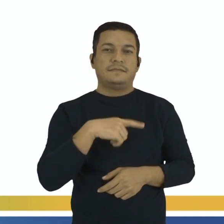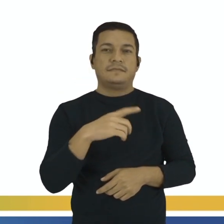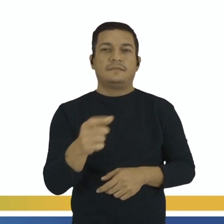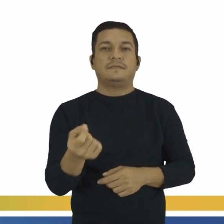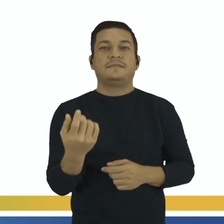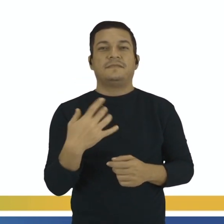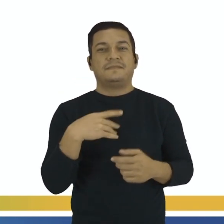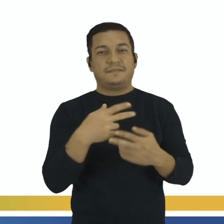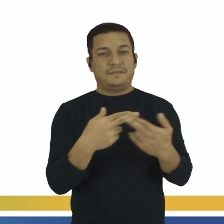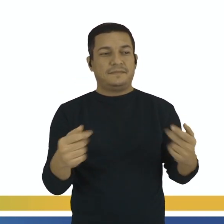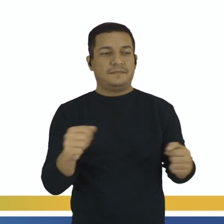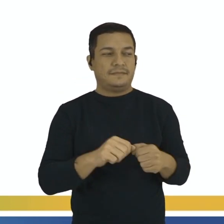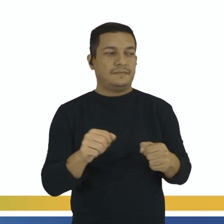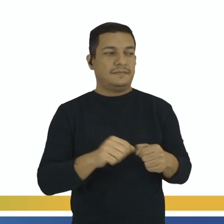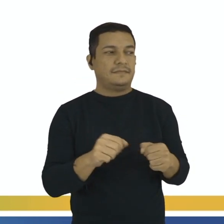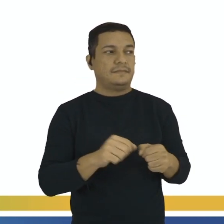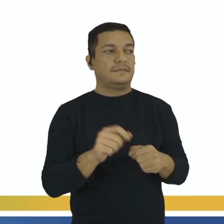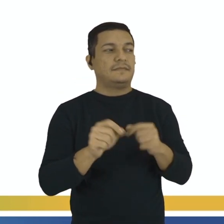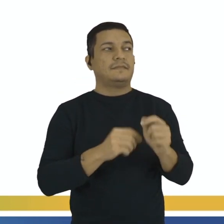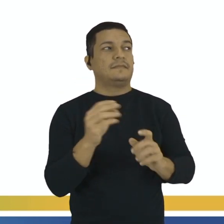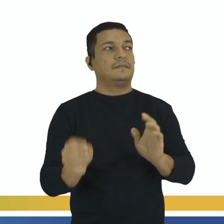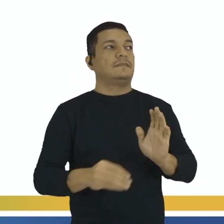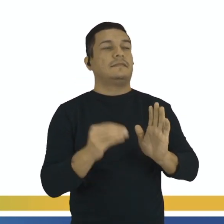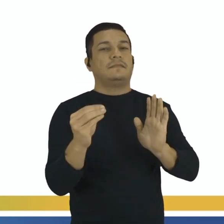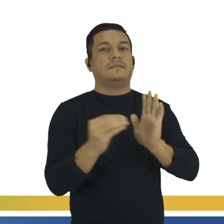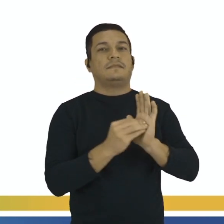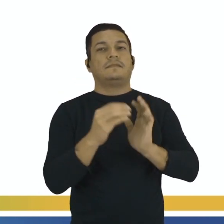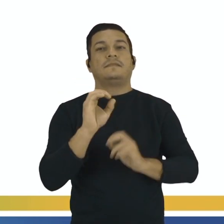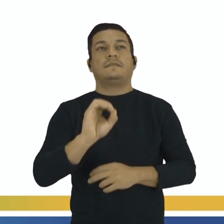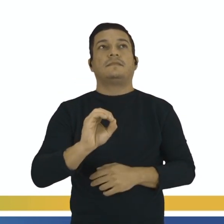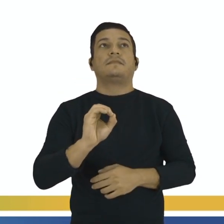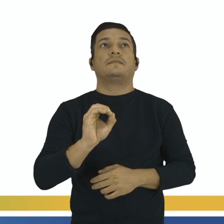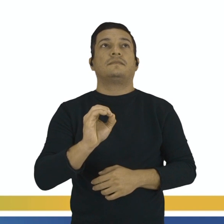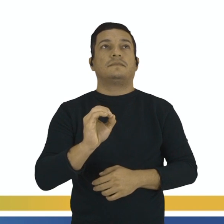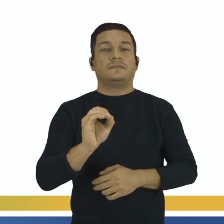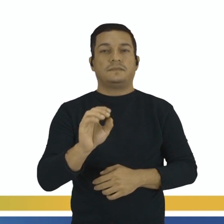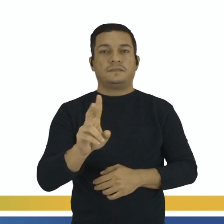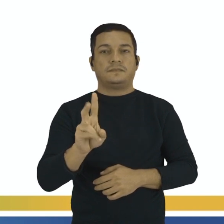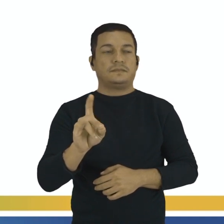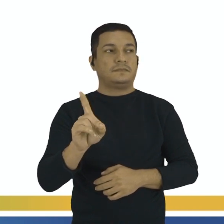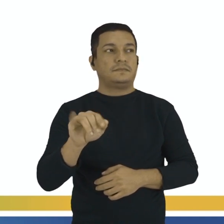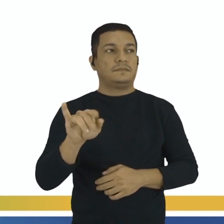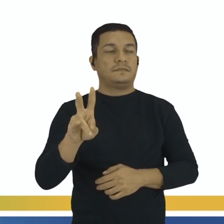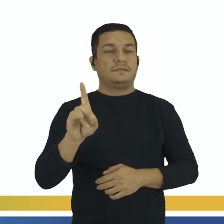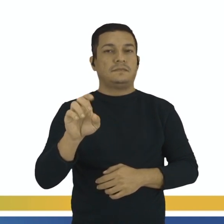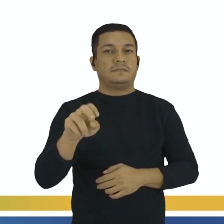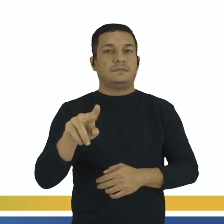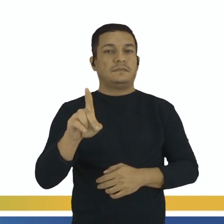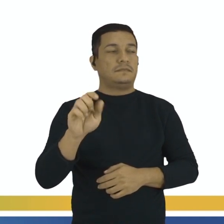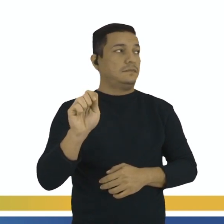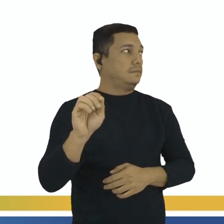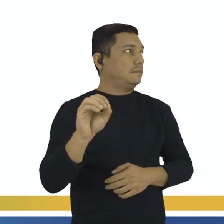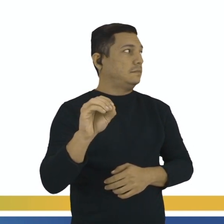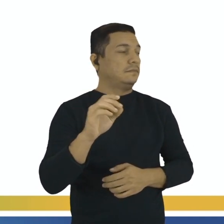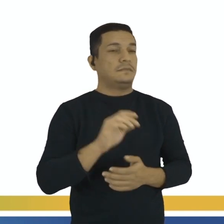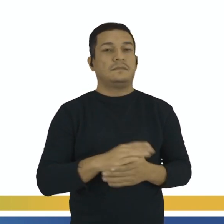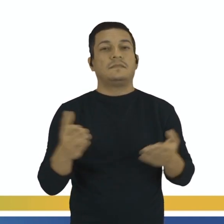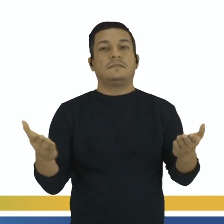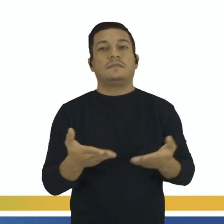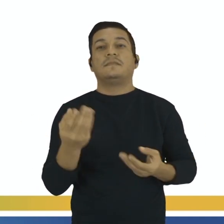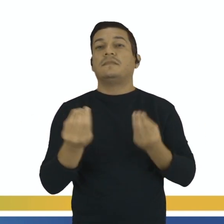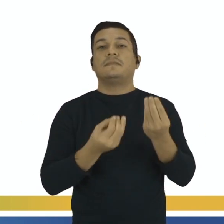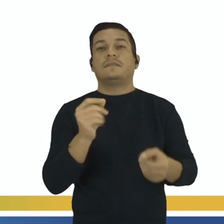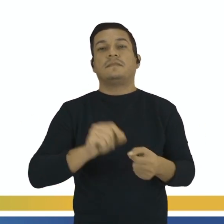coisa que a gente vai fazer é acrescentar um zero aí no dividendo. Muito bem. E agora, o que a gente